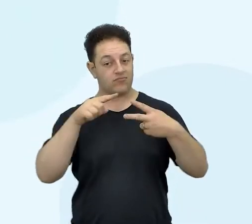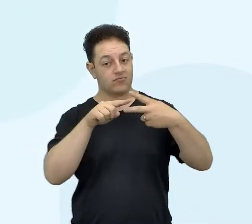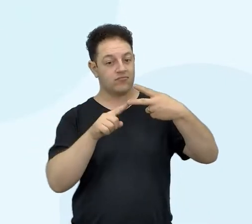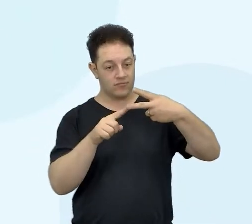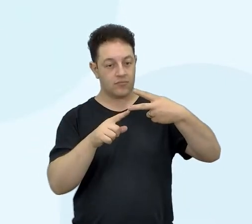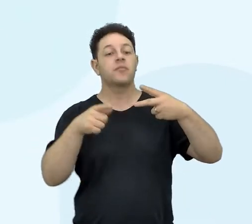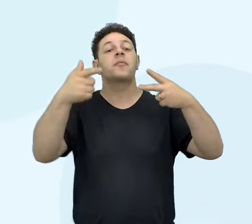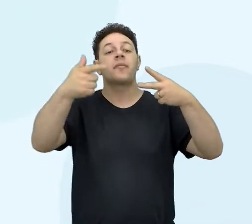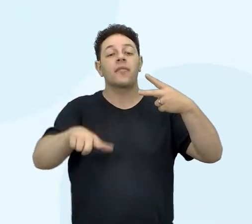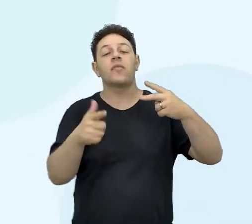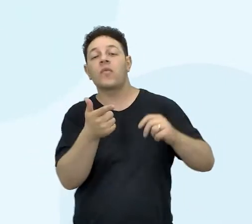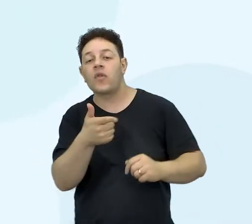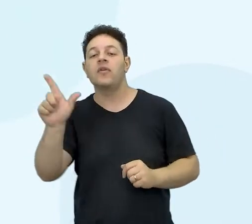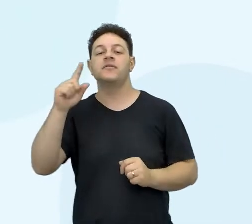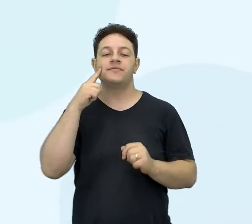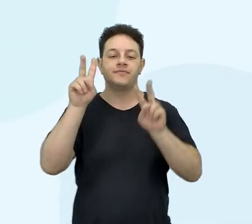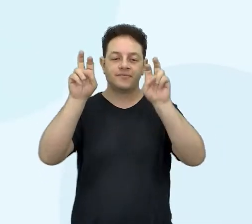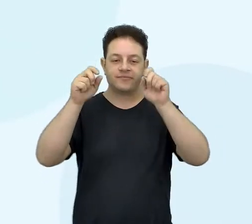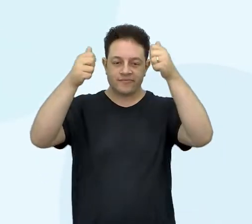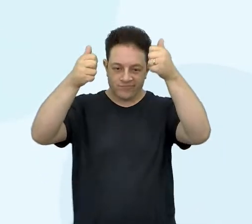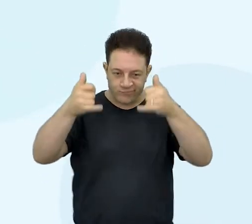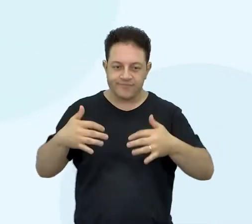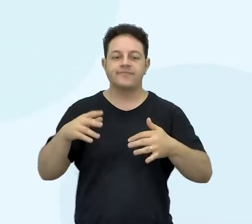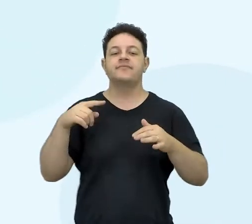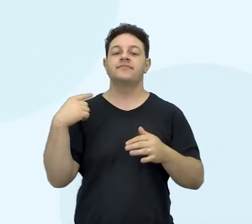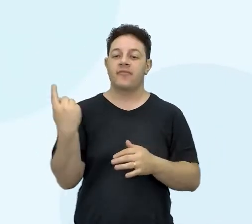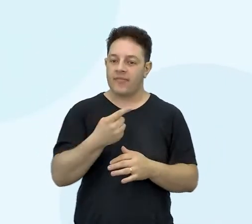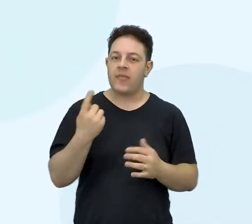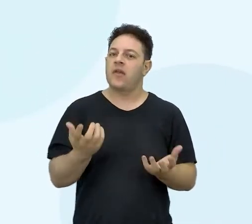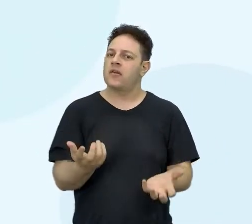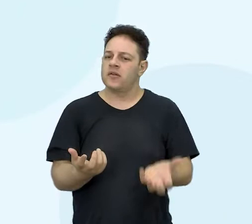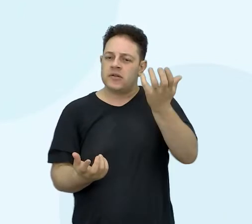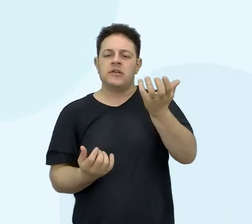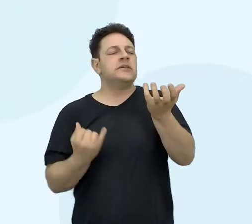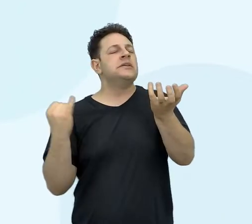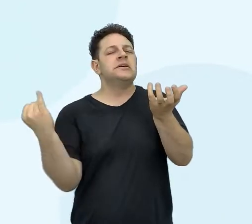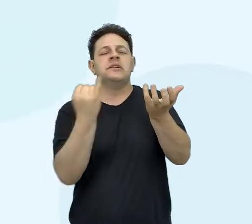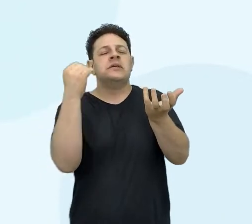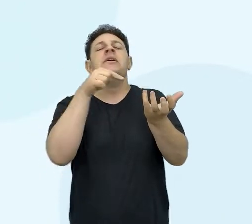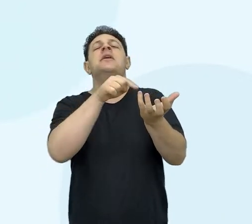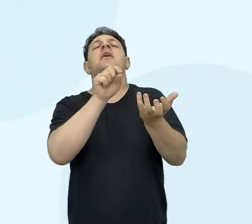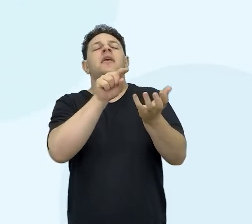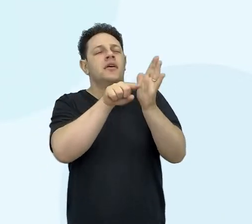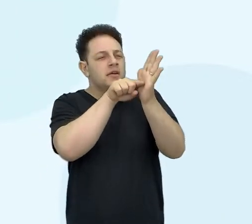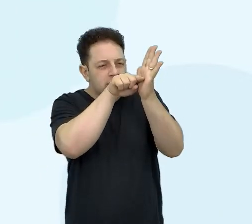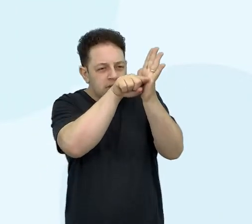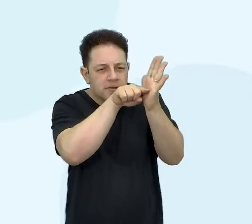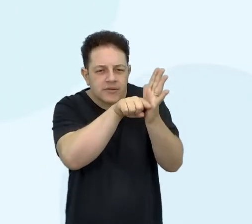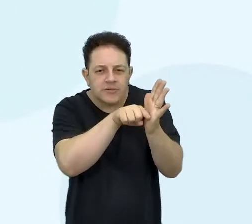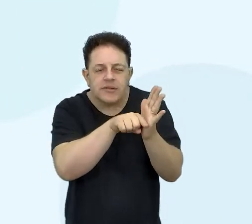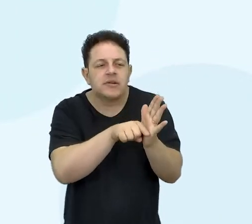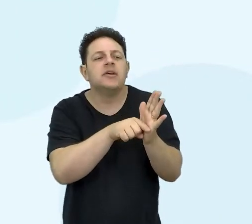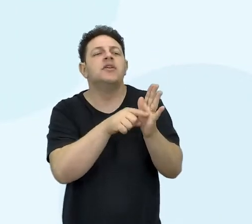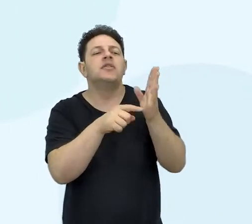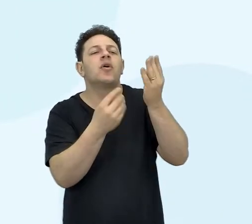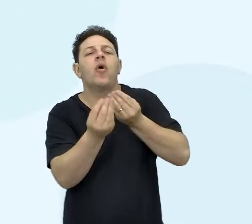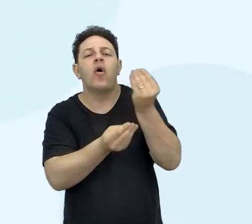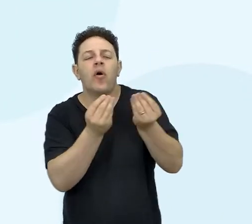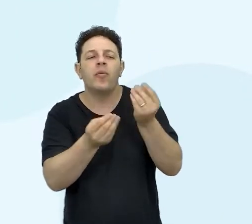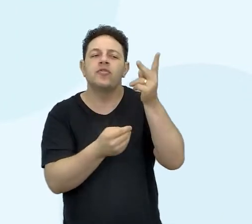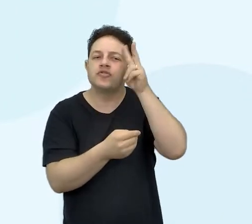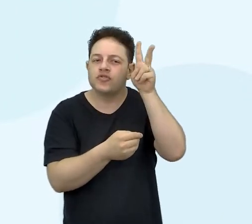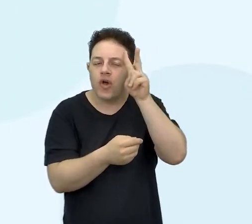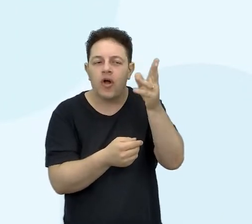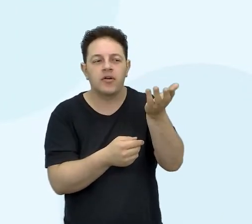307. Também a gente sempre aqui enalteceu a pesquisa bibliográfica feita